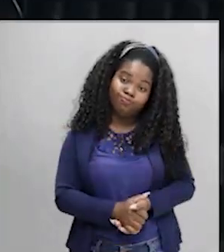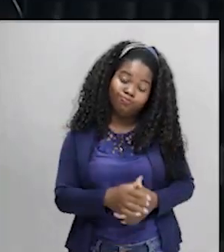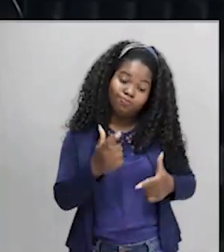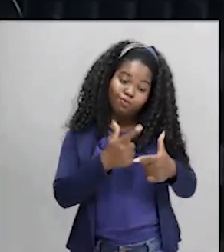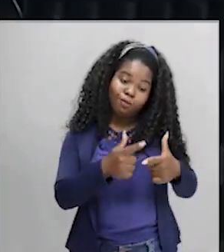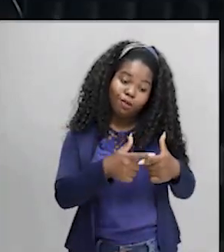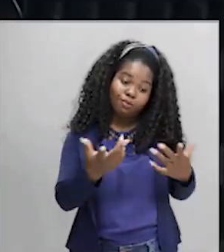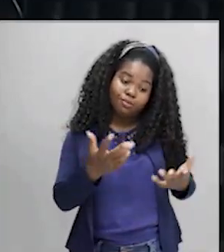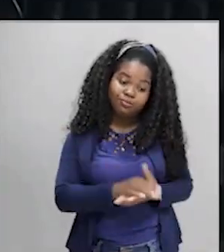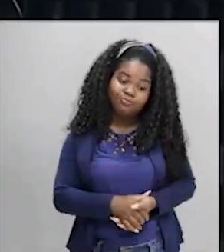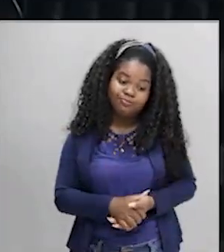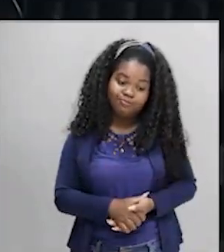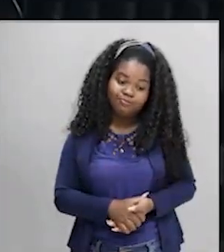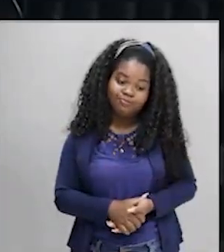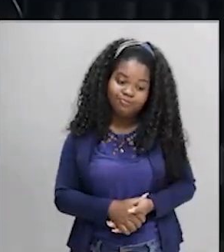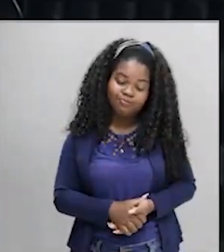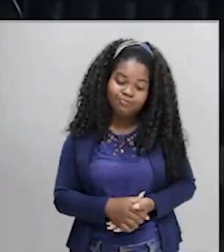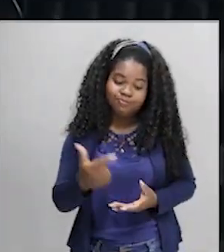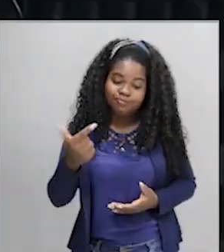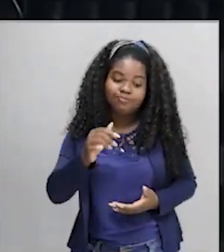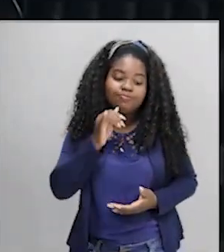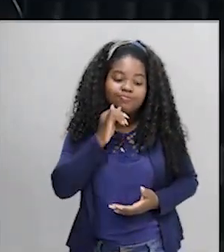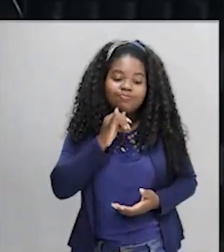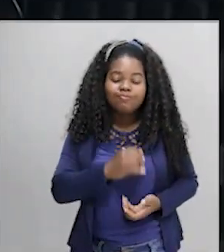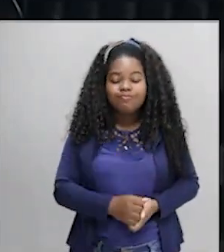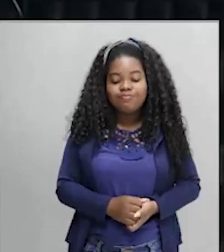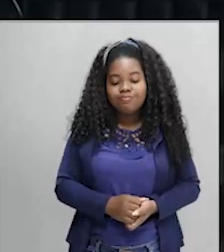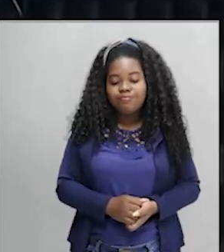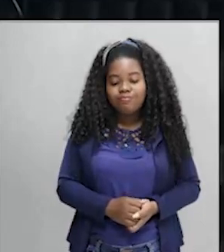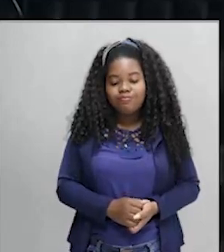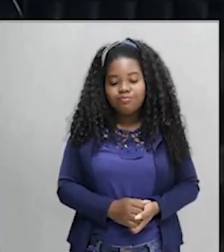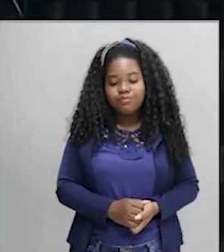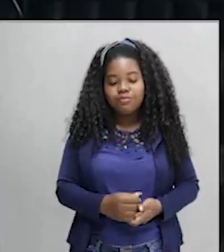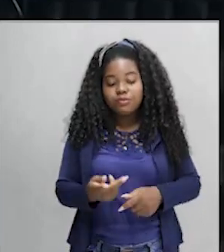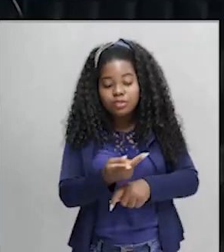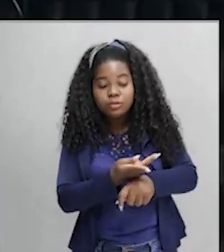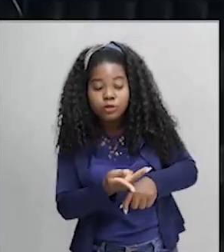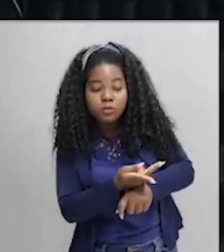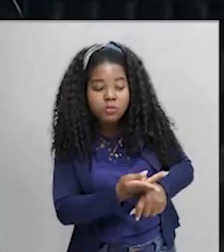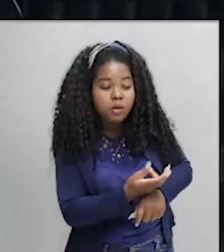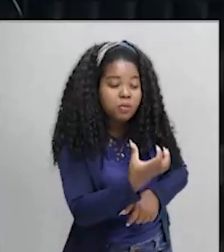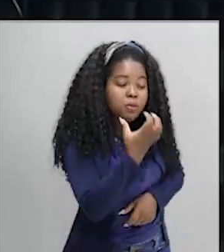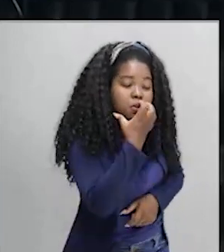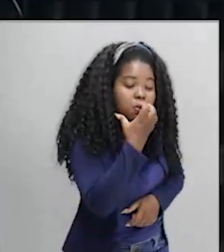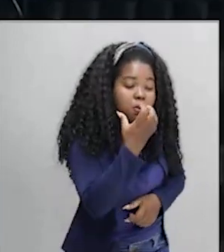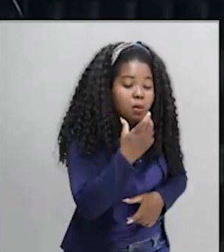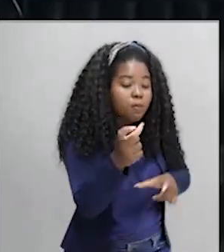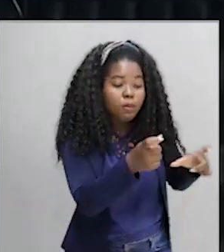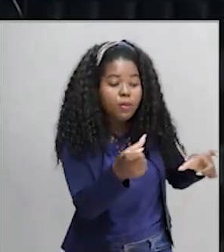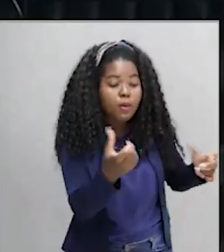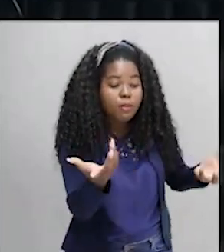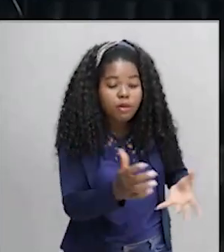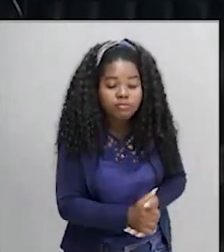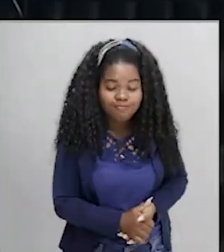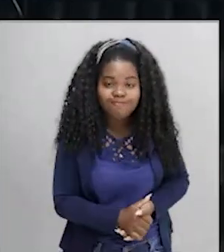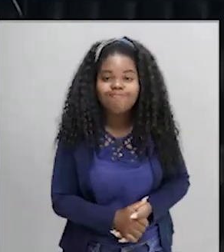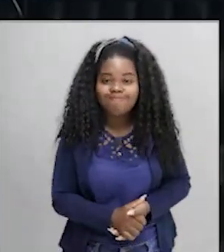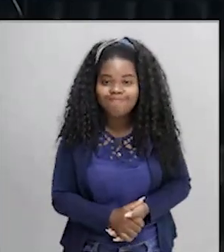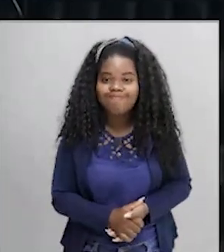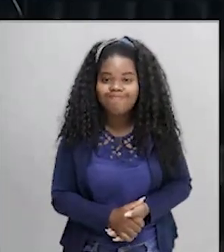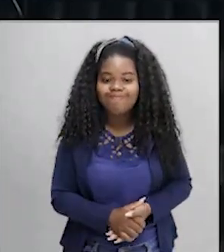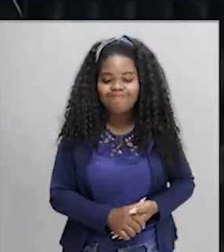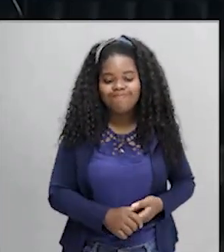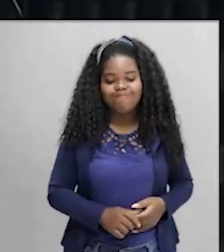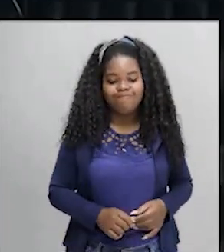I'm looking for my dog. Eu estou procurando o meu cachorro. Look for é procurar.